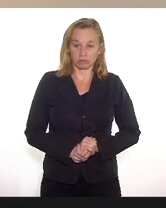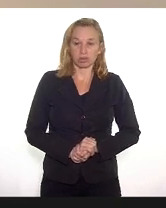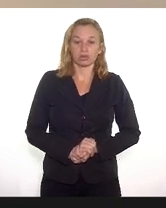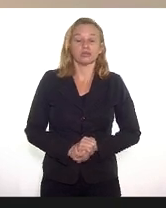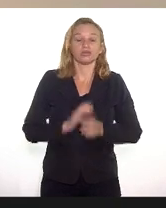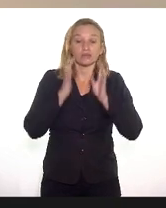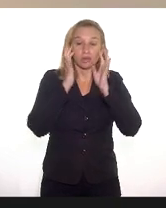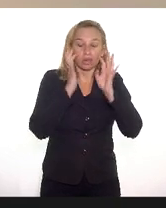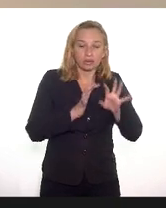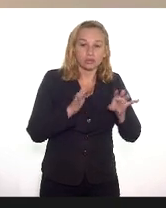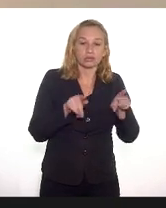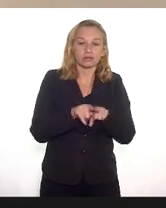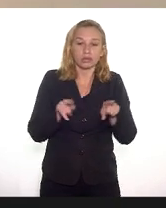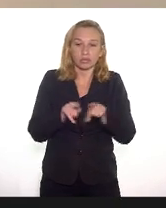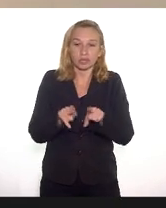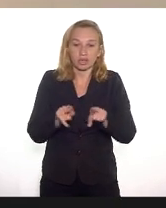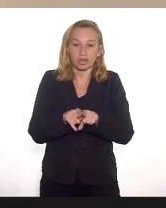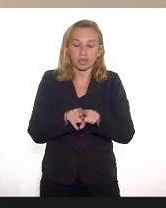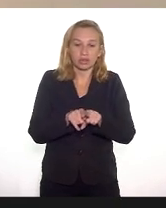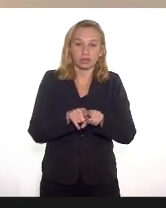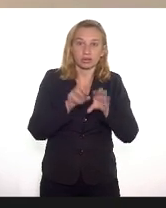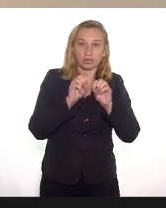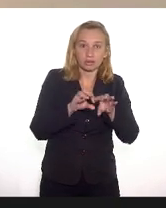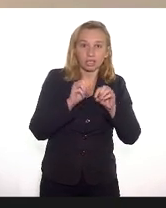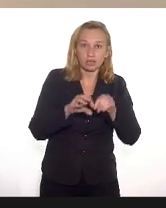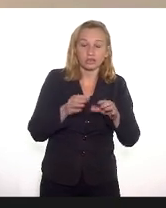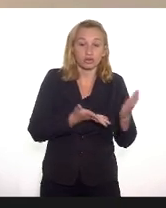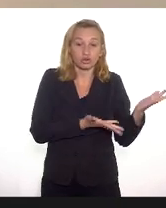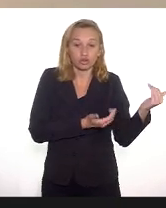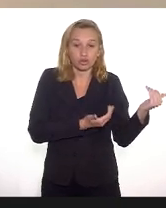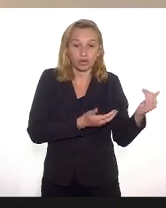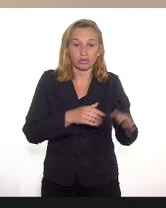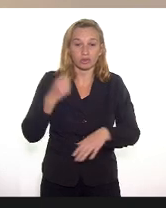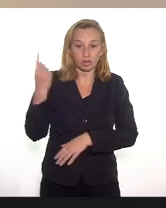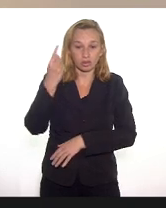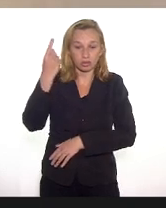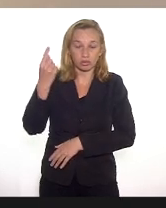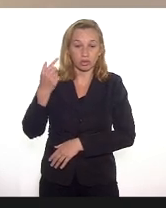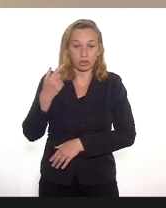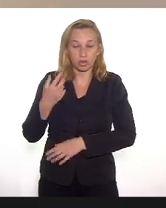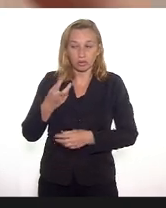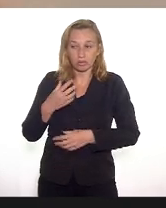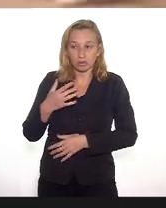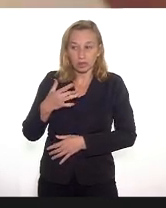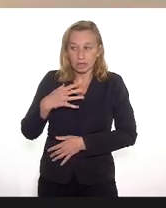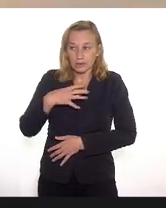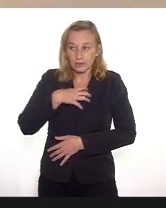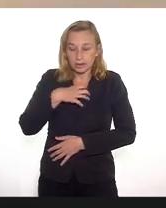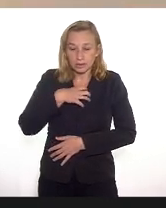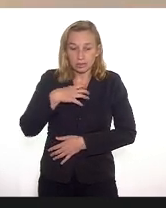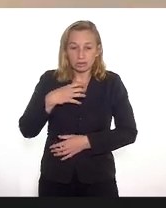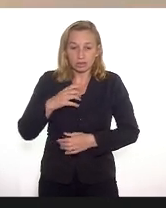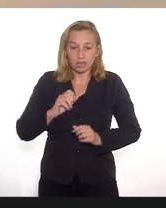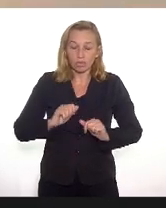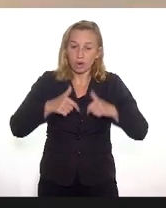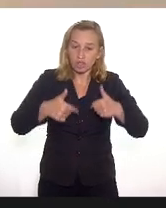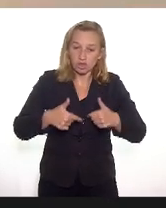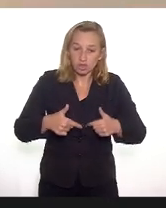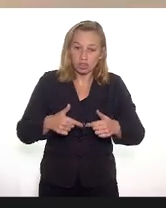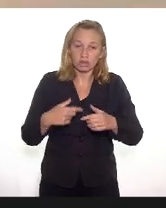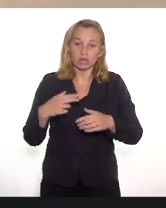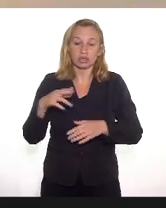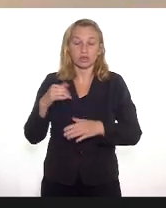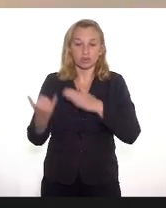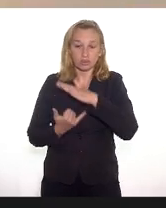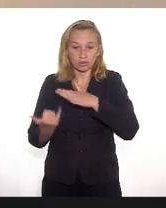muito atento a respeito da educação de jovens e adultos, que é a parte que me toca na atuação, né, institucional e